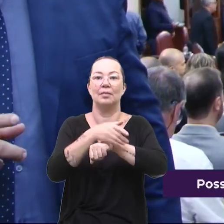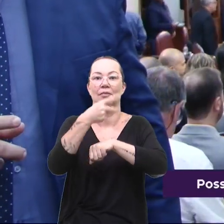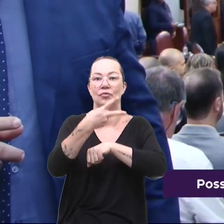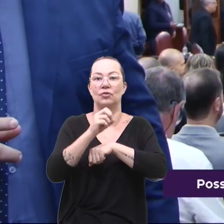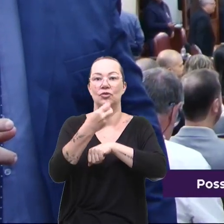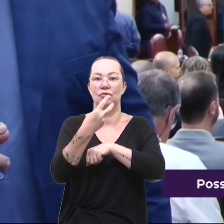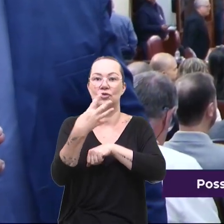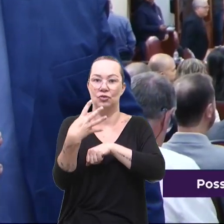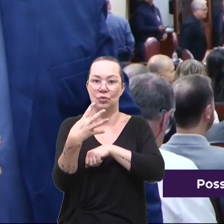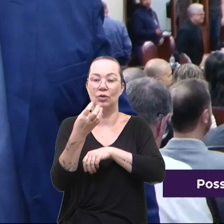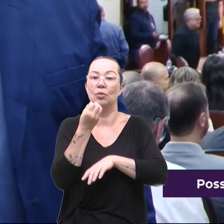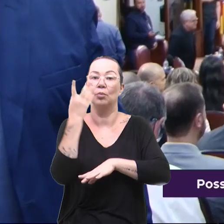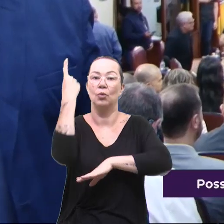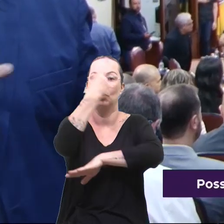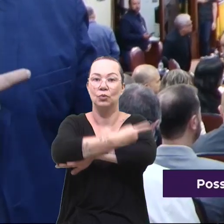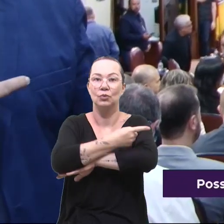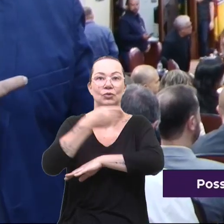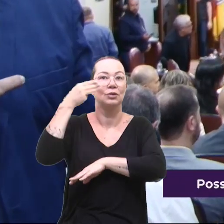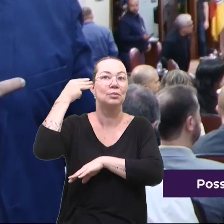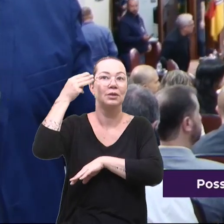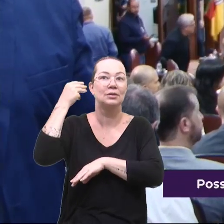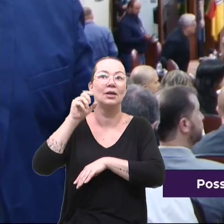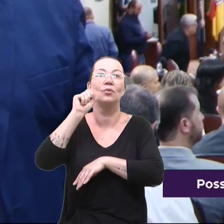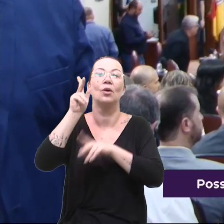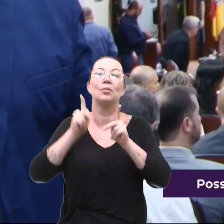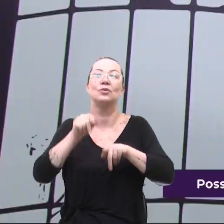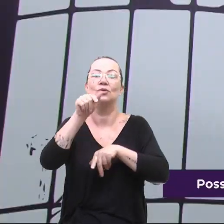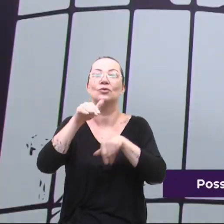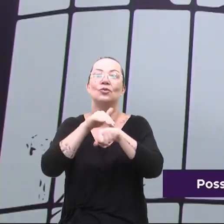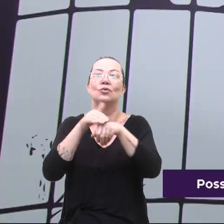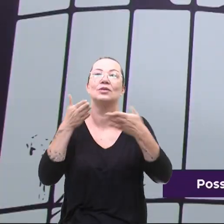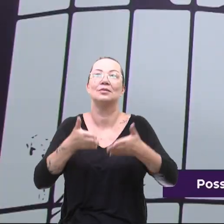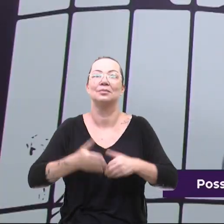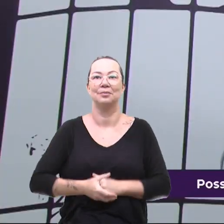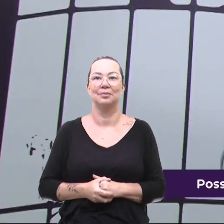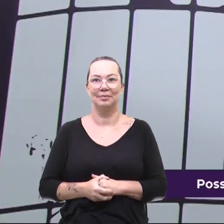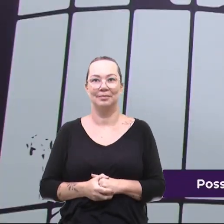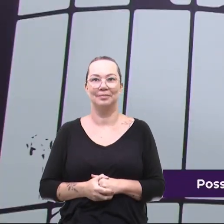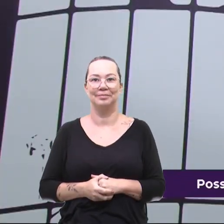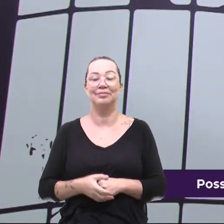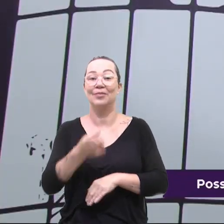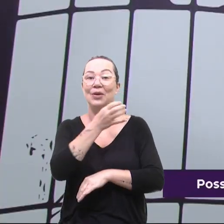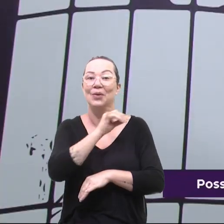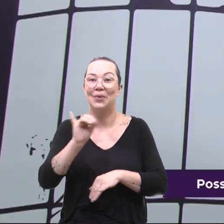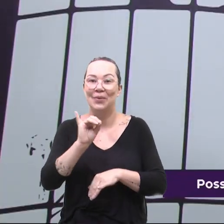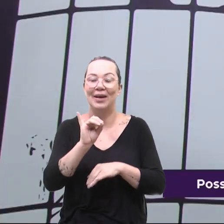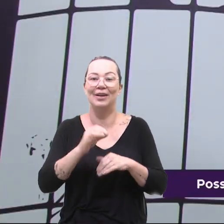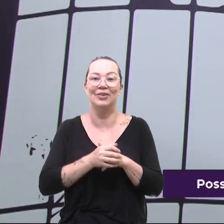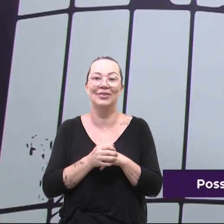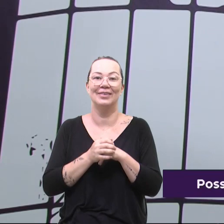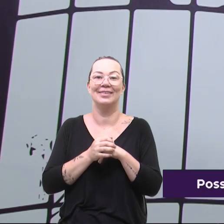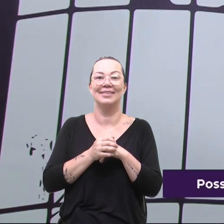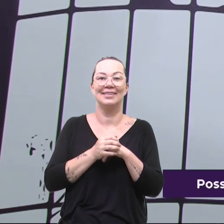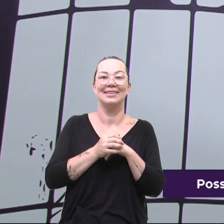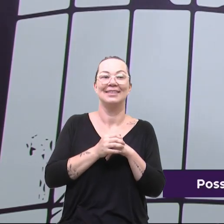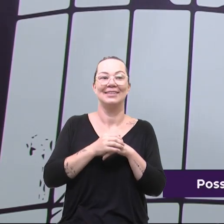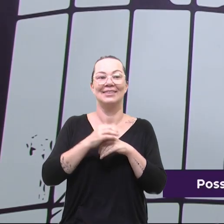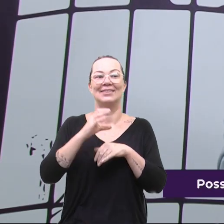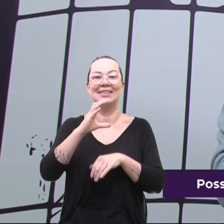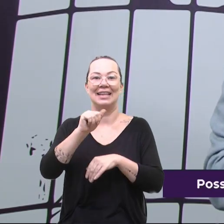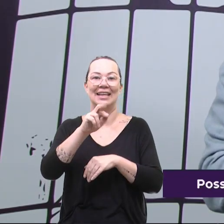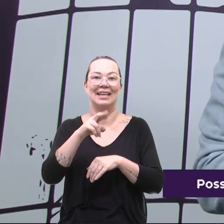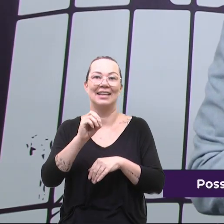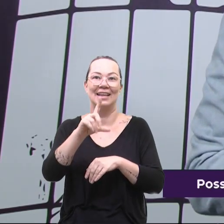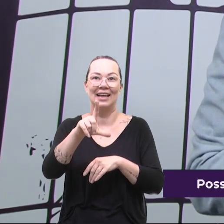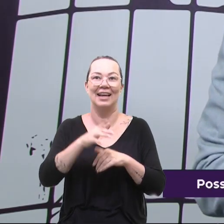Então, um bom dia, Marcelo. Com quem você está? Oi, Carol, bom dia. Começando nossa primeira